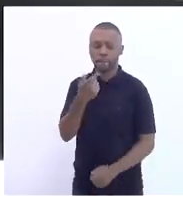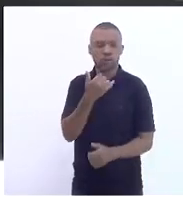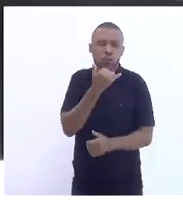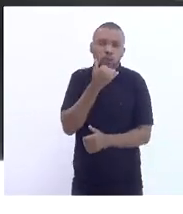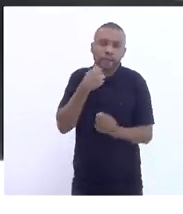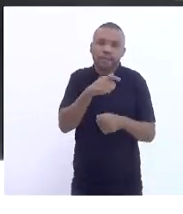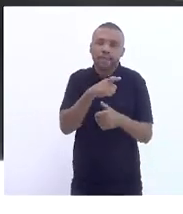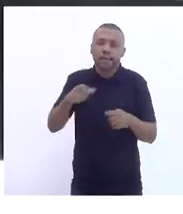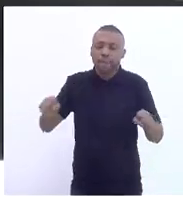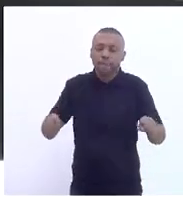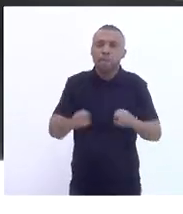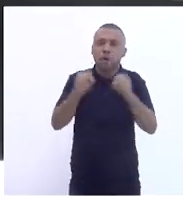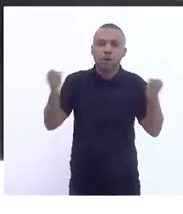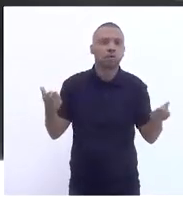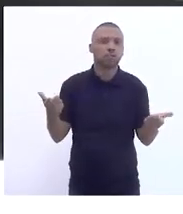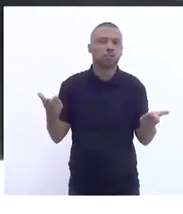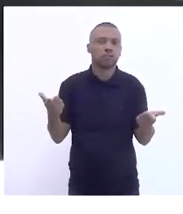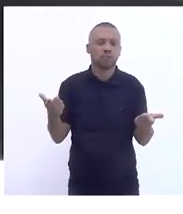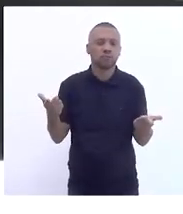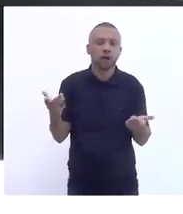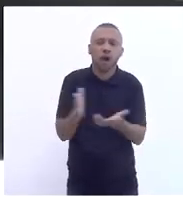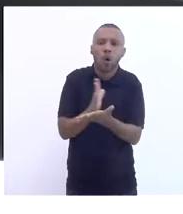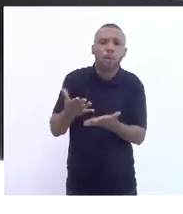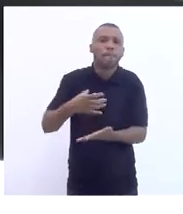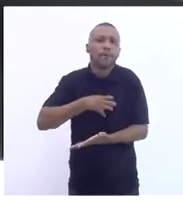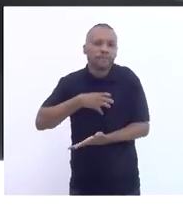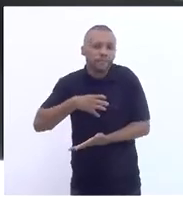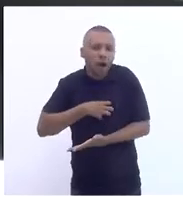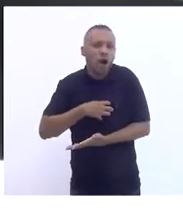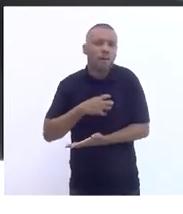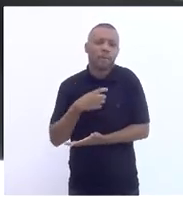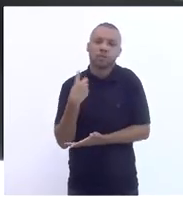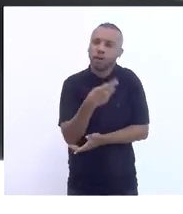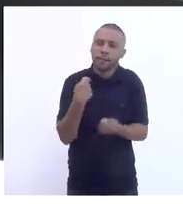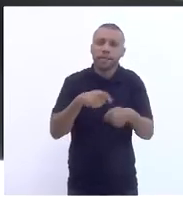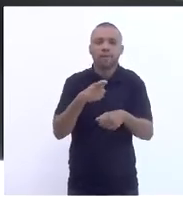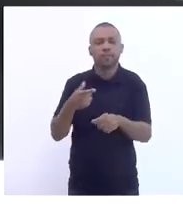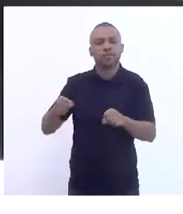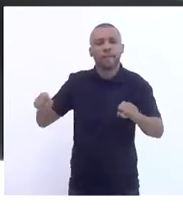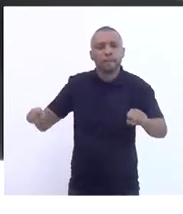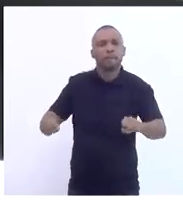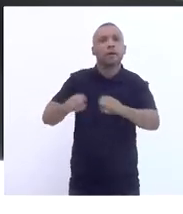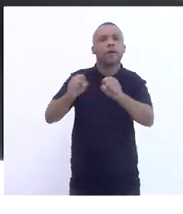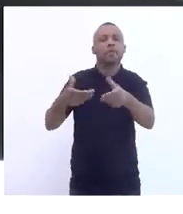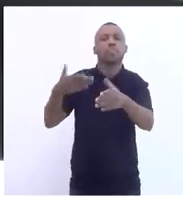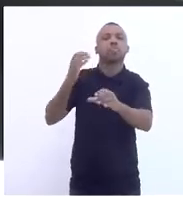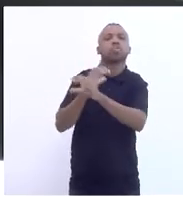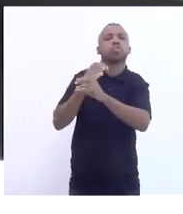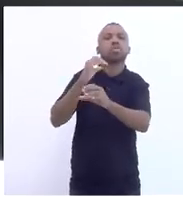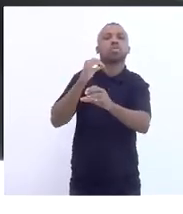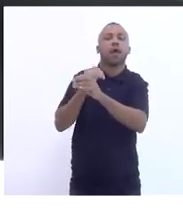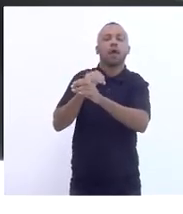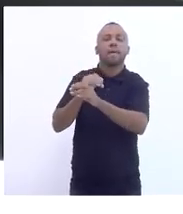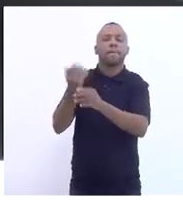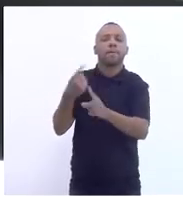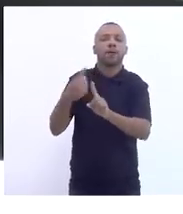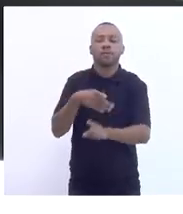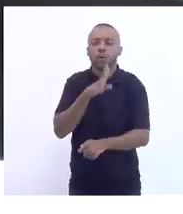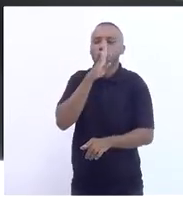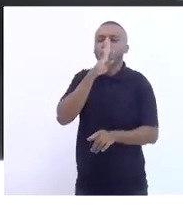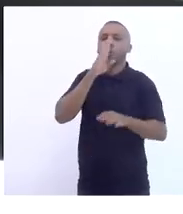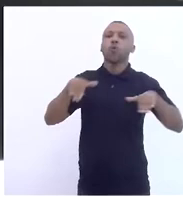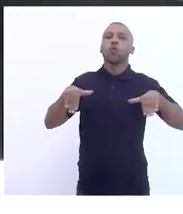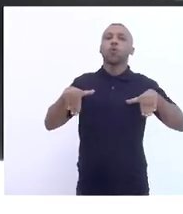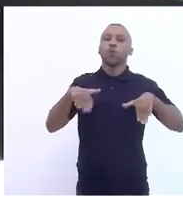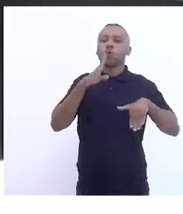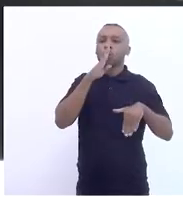blindagem deputada taliria de alguma forma é nata Dani tem que furar essa blindagem que o cara fica em silêncio